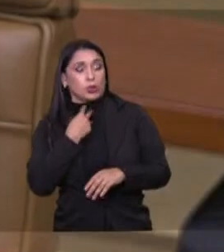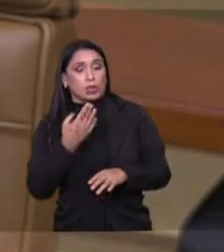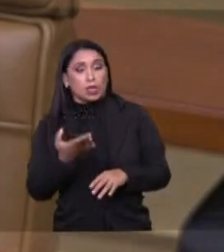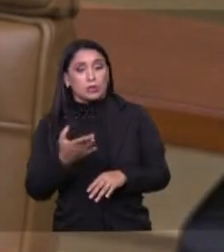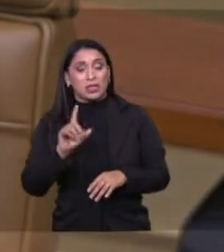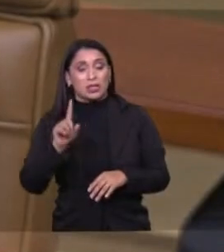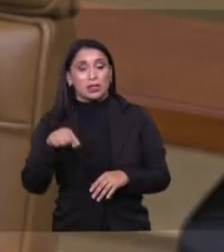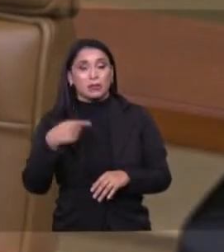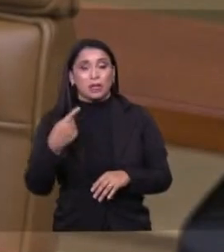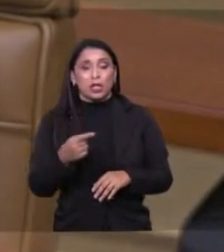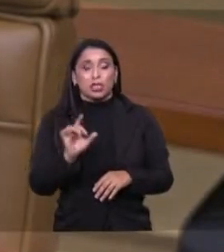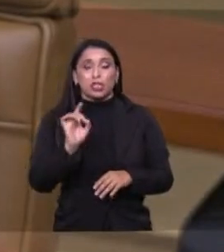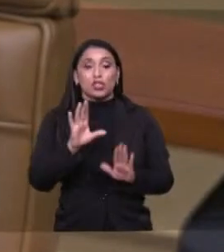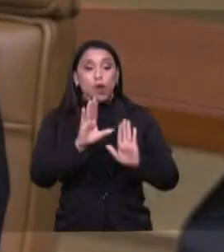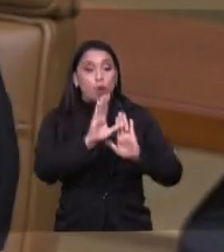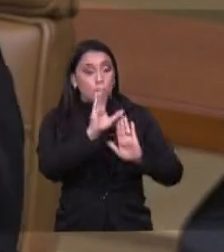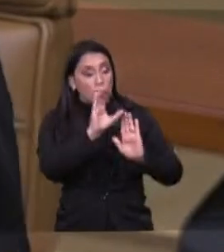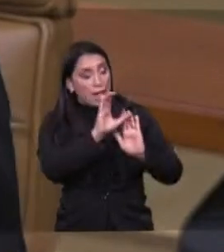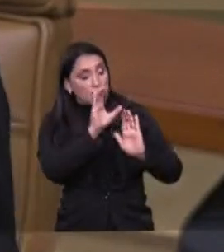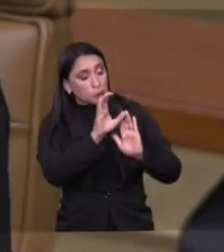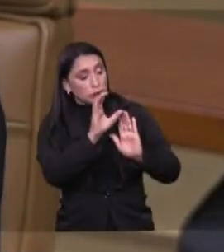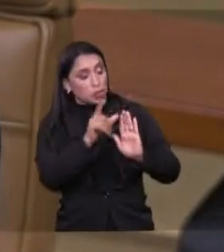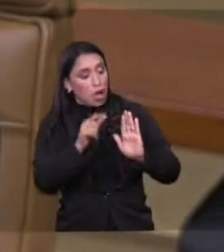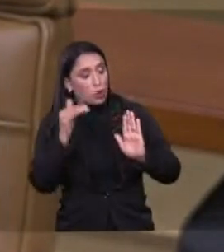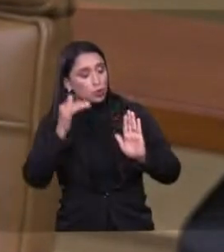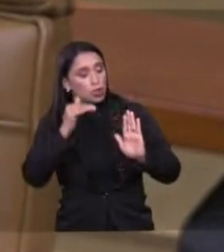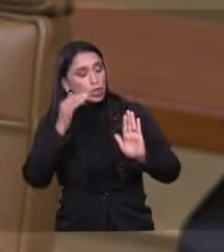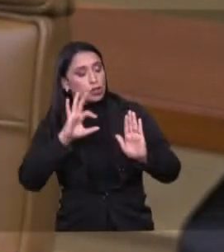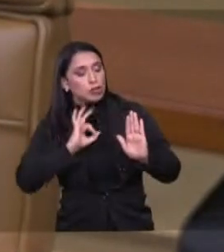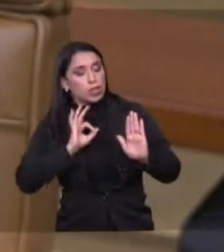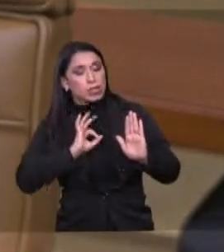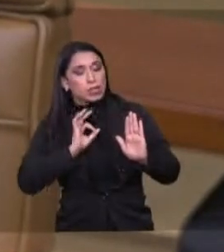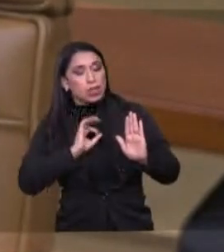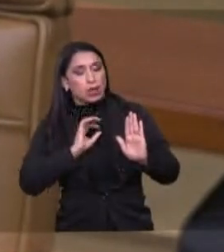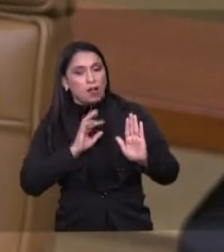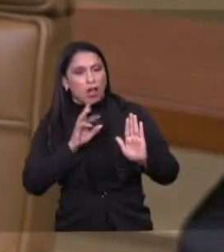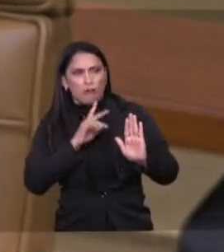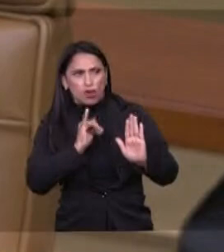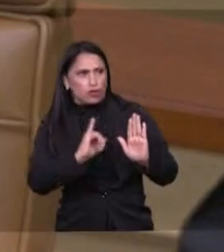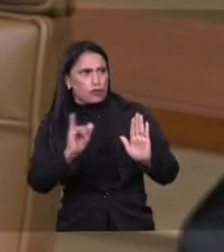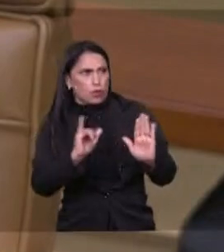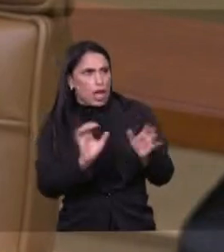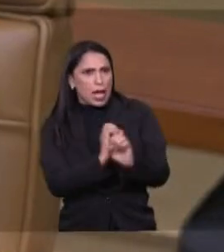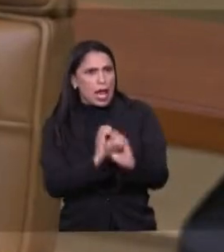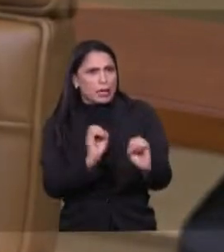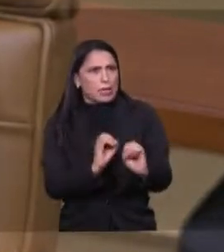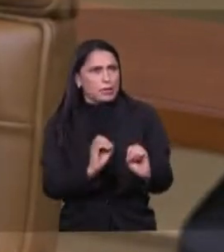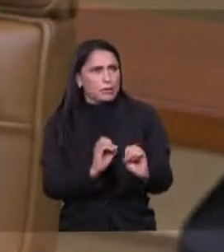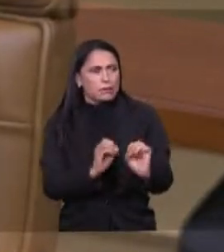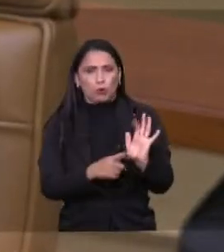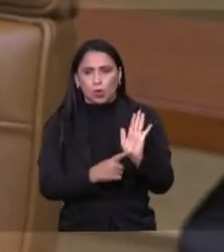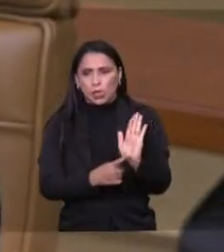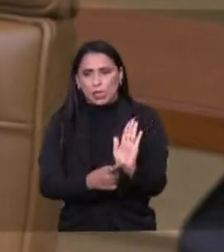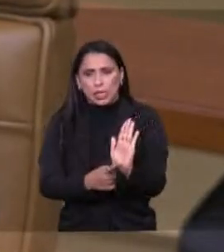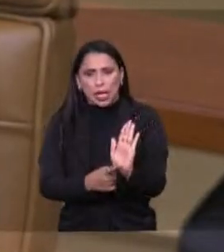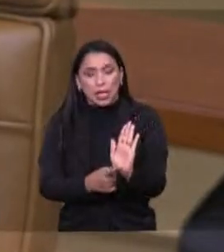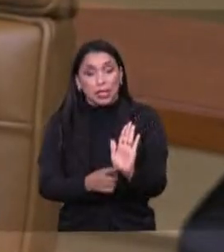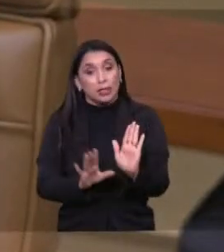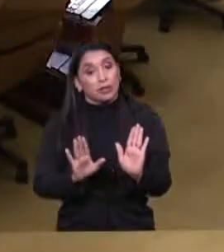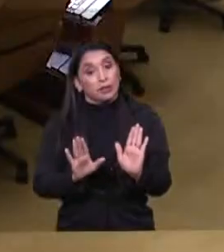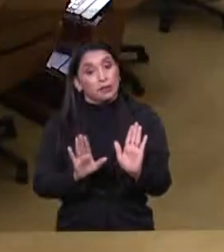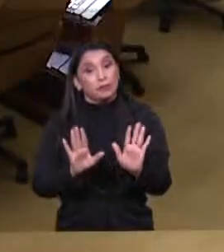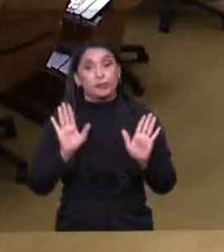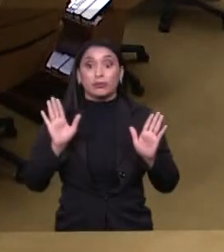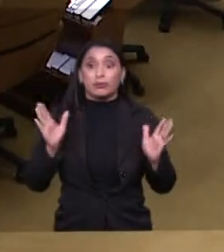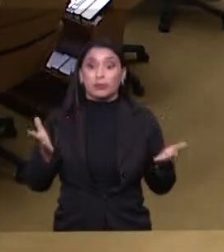só ficar esse, só ficar o caput, a autoridade policial pode falar, então também não vou divulgar nada. Não vou divulgar. Esse é o perigo.